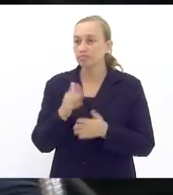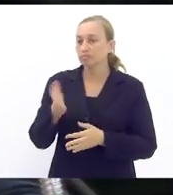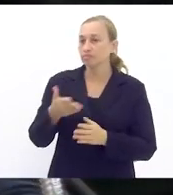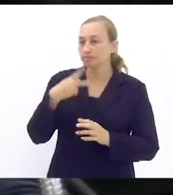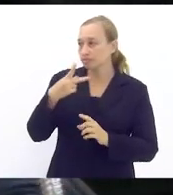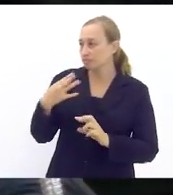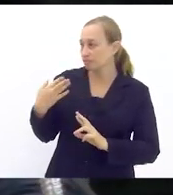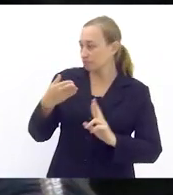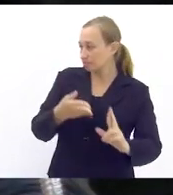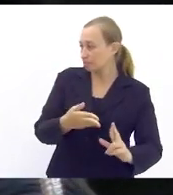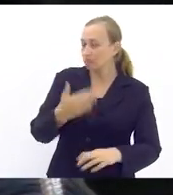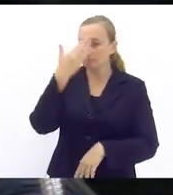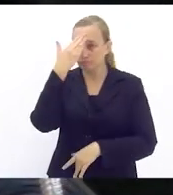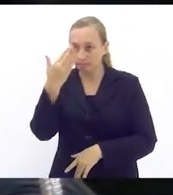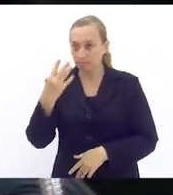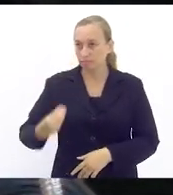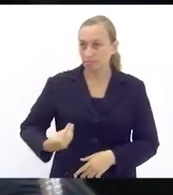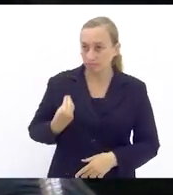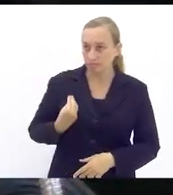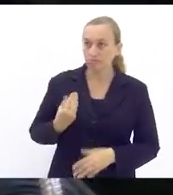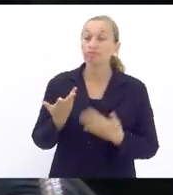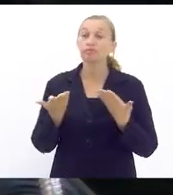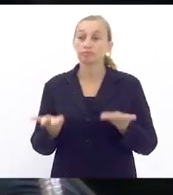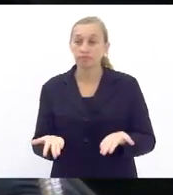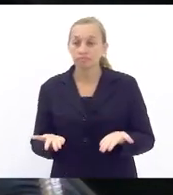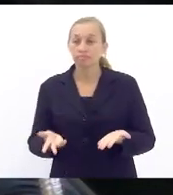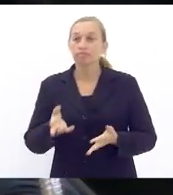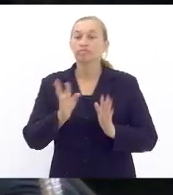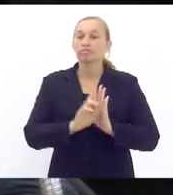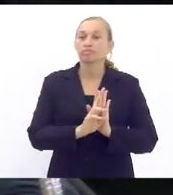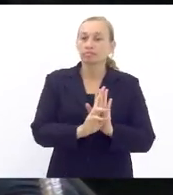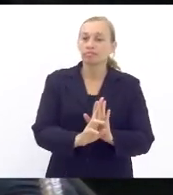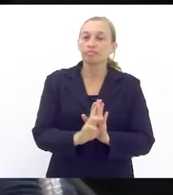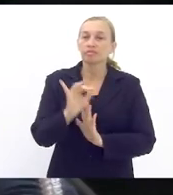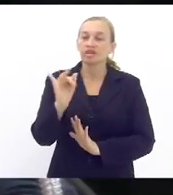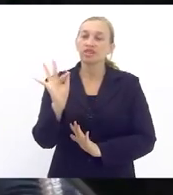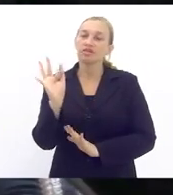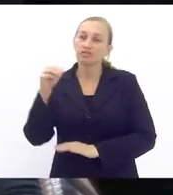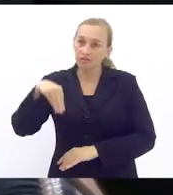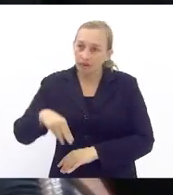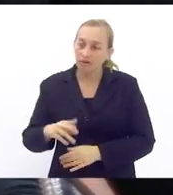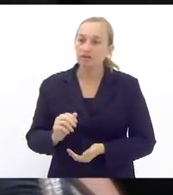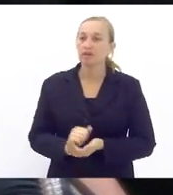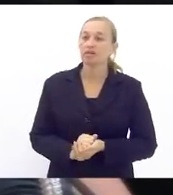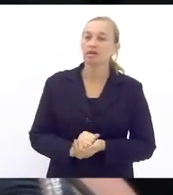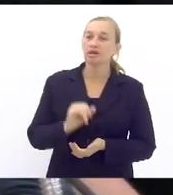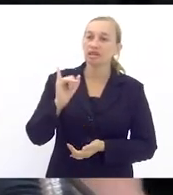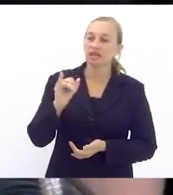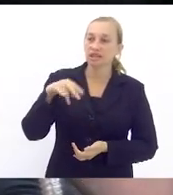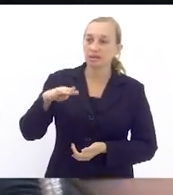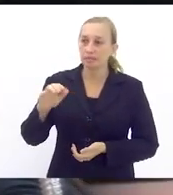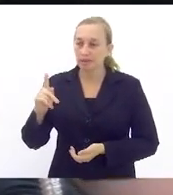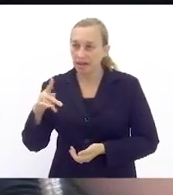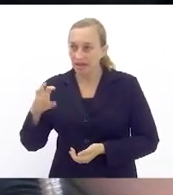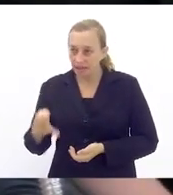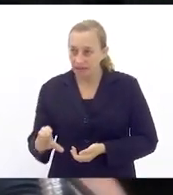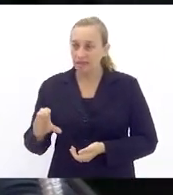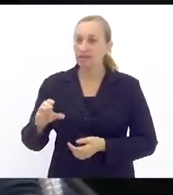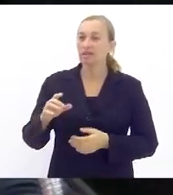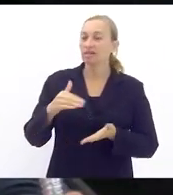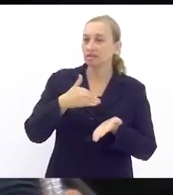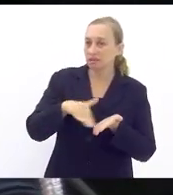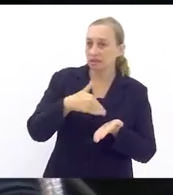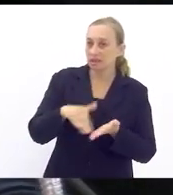referência agradecer a presença enfim da representação do IFAM da do inepac da Secretaria